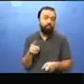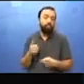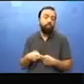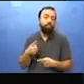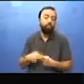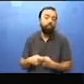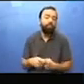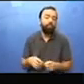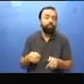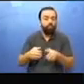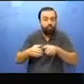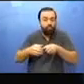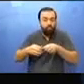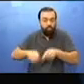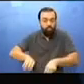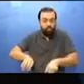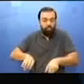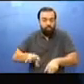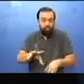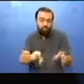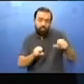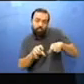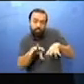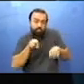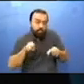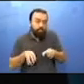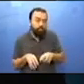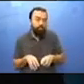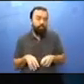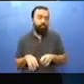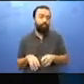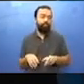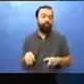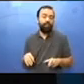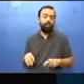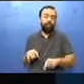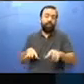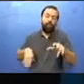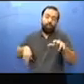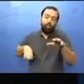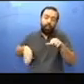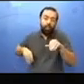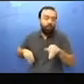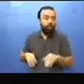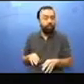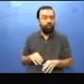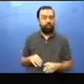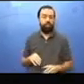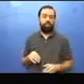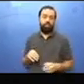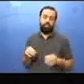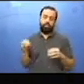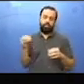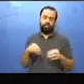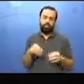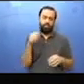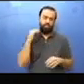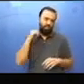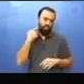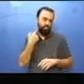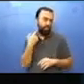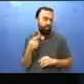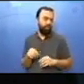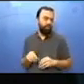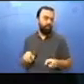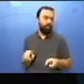exploração dos seus ovos, por conta da degradação do seu habitat natural, o lugar em que ela vive, por conta da captura e também, vocês